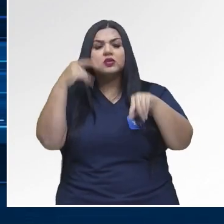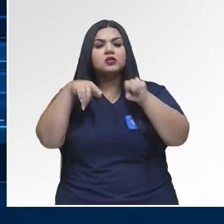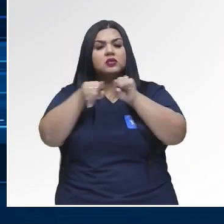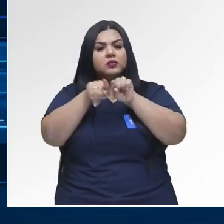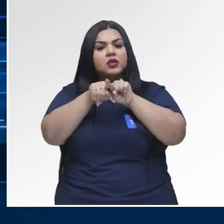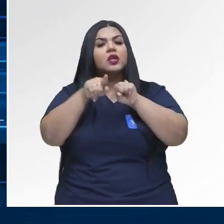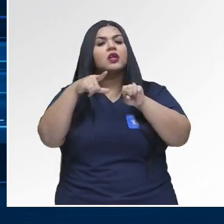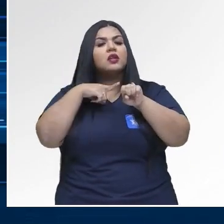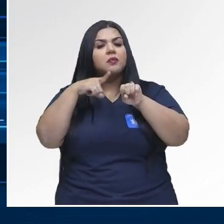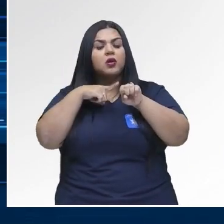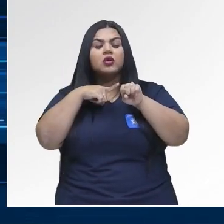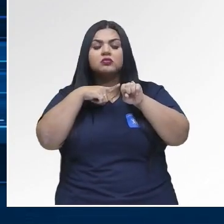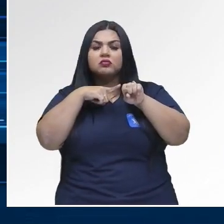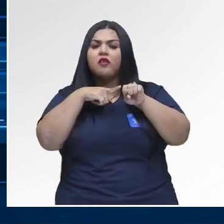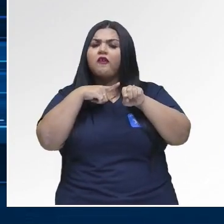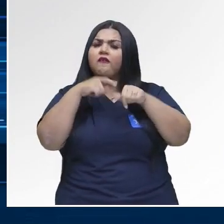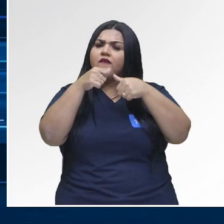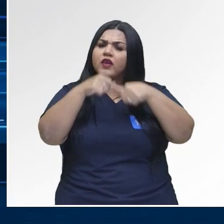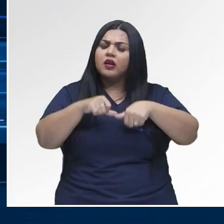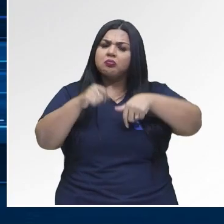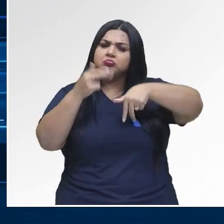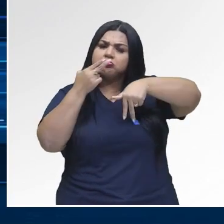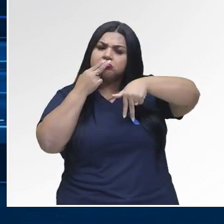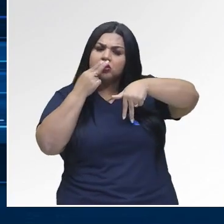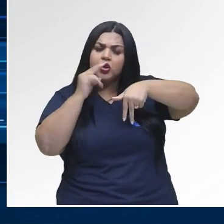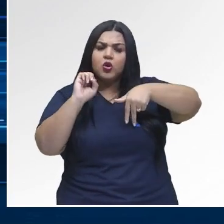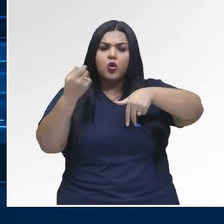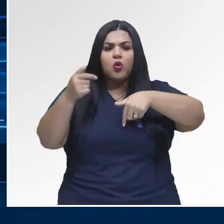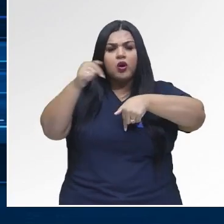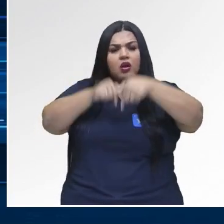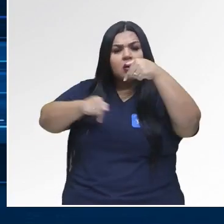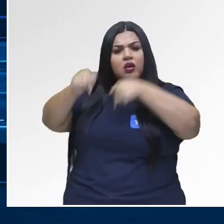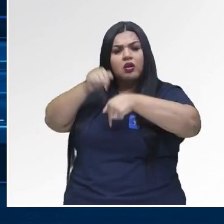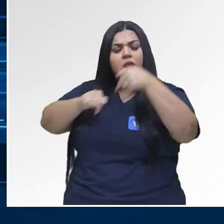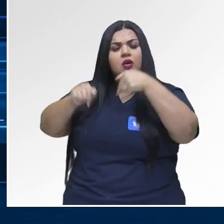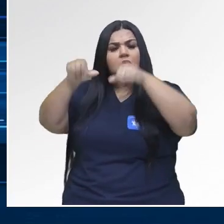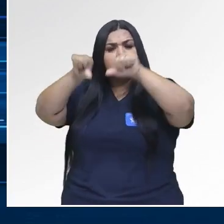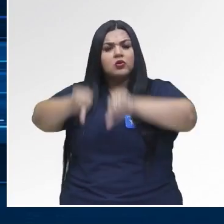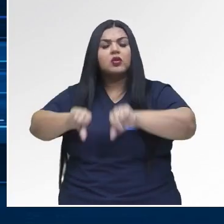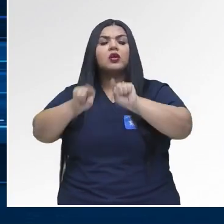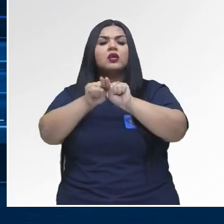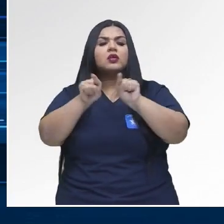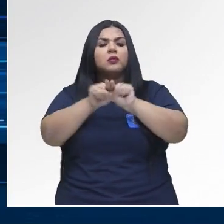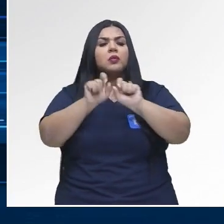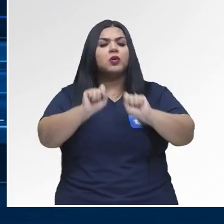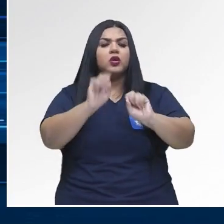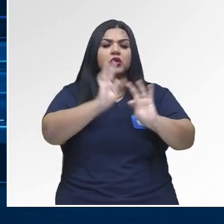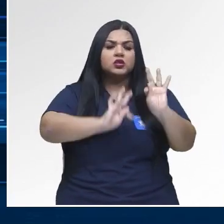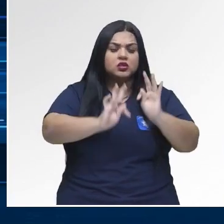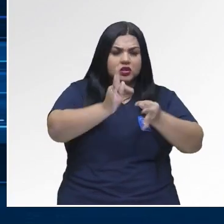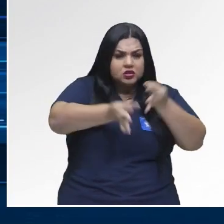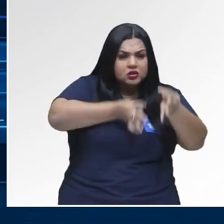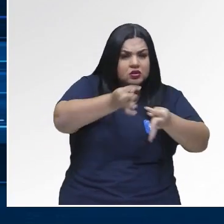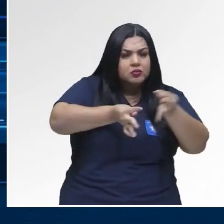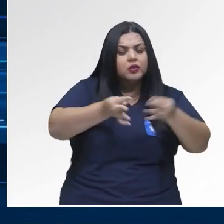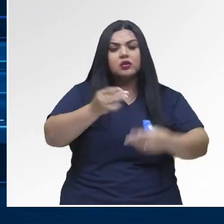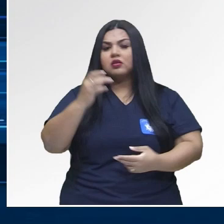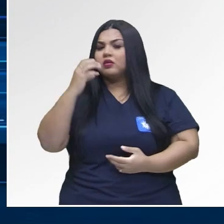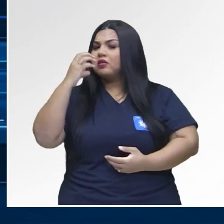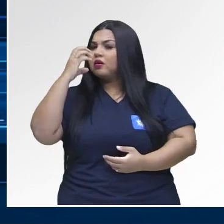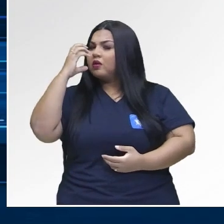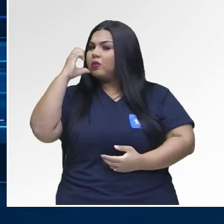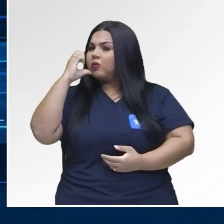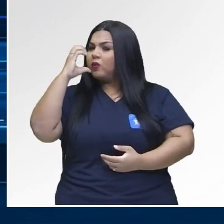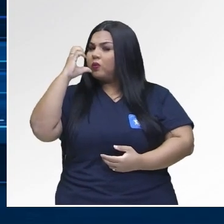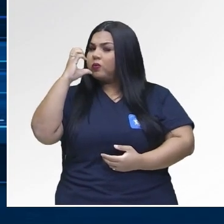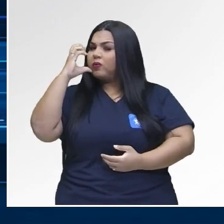ter sido exposta aí ao tabaco, produtos tóxicos, mas ela pode se tratar, tem a bombinha, né, como a gente